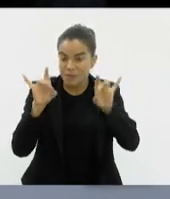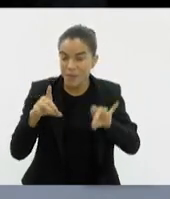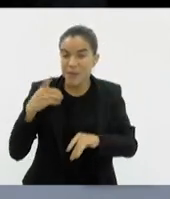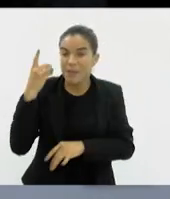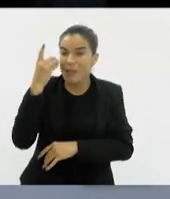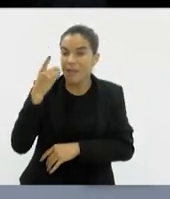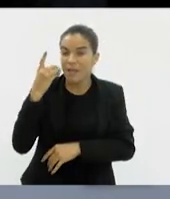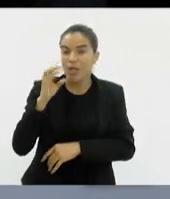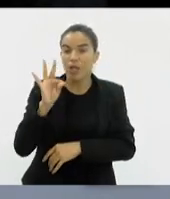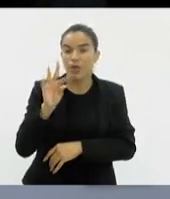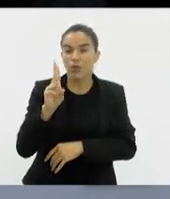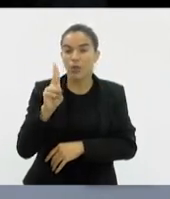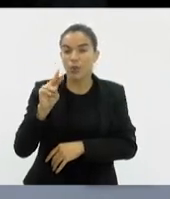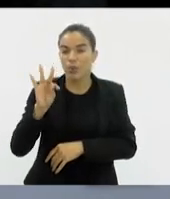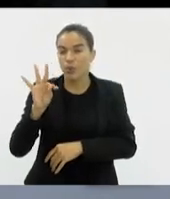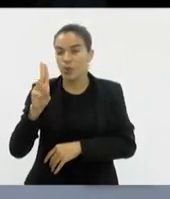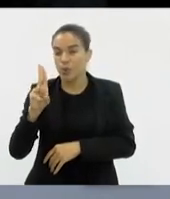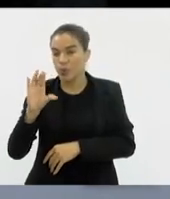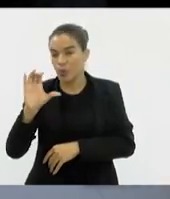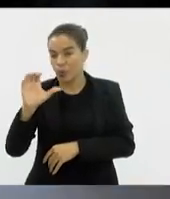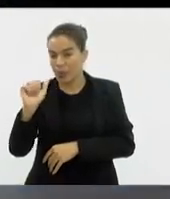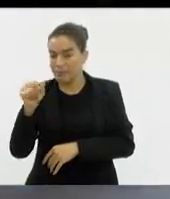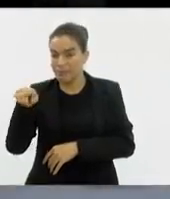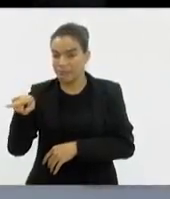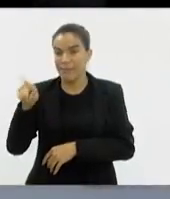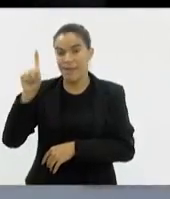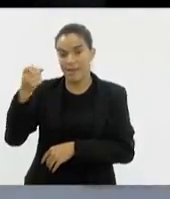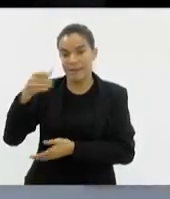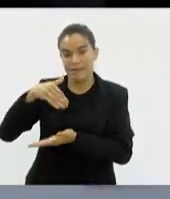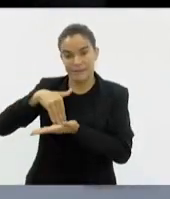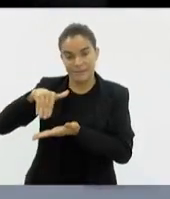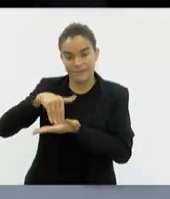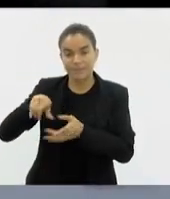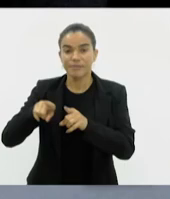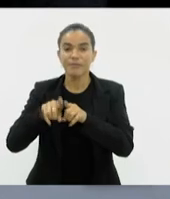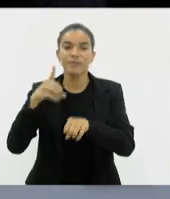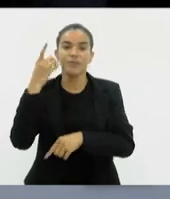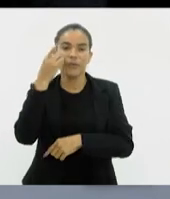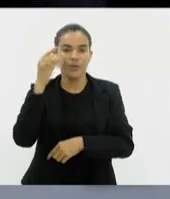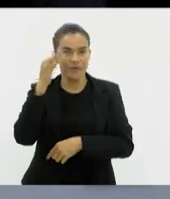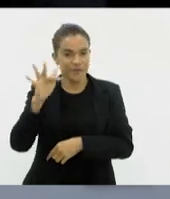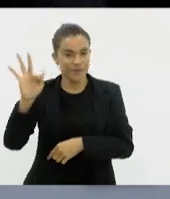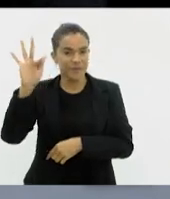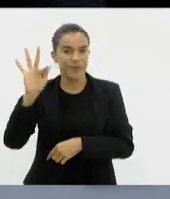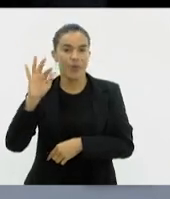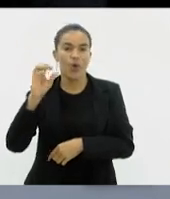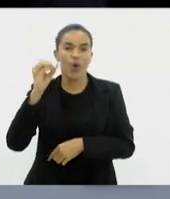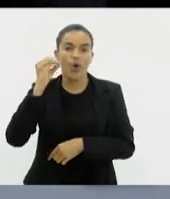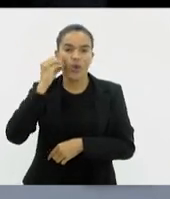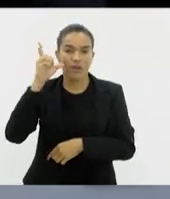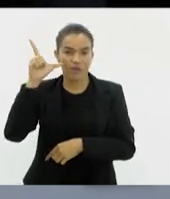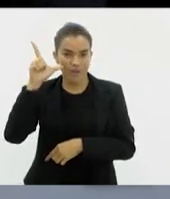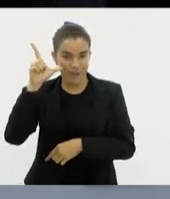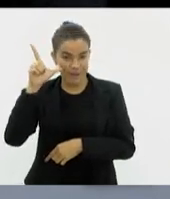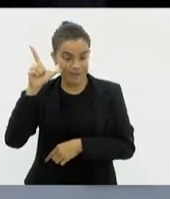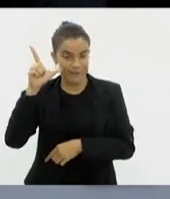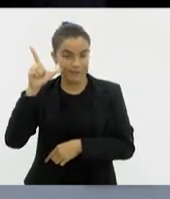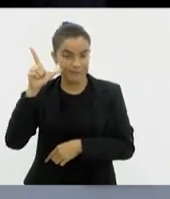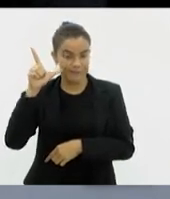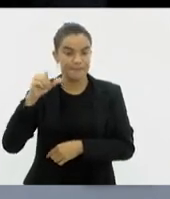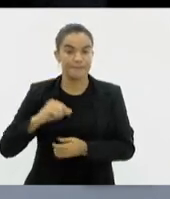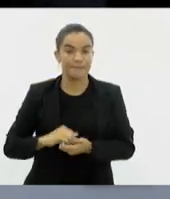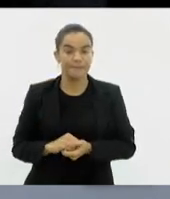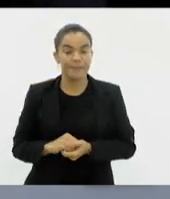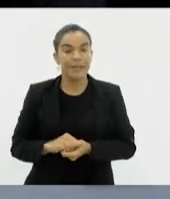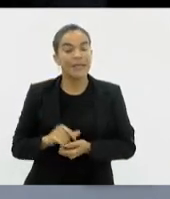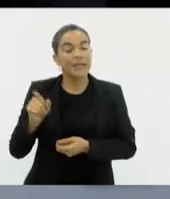deputado Tutuca, que era o secretário, e do então deputado federal Otávio Leite,